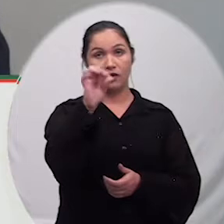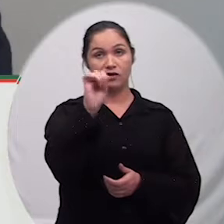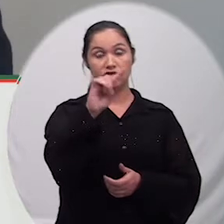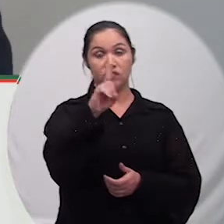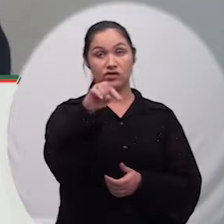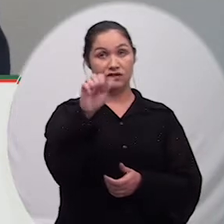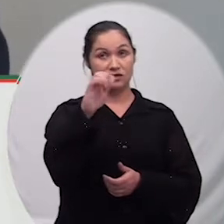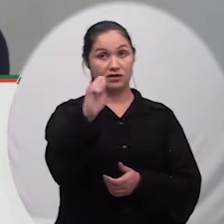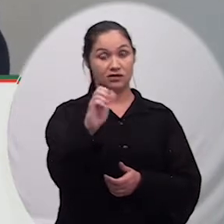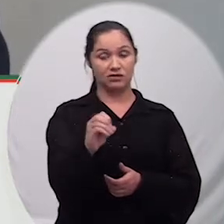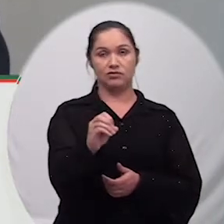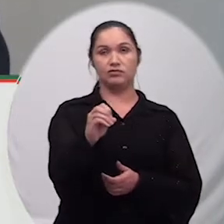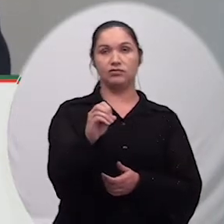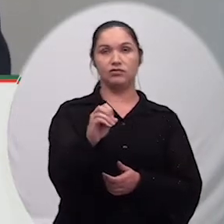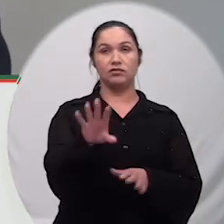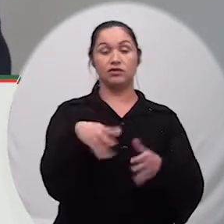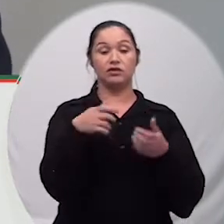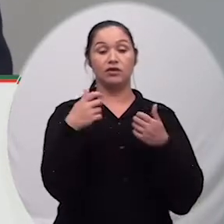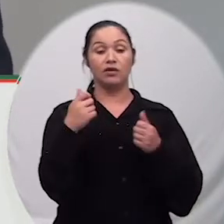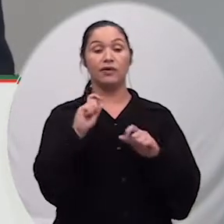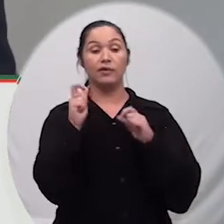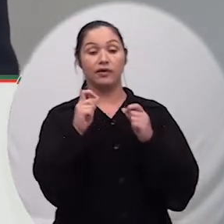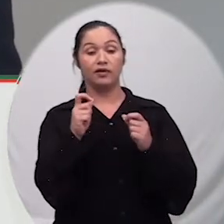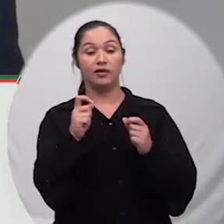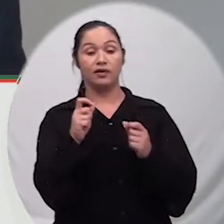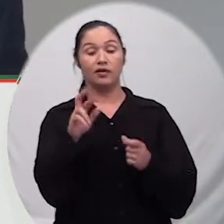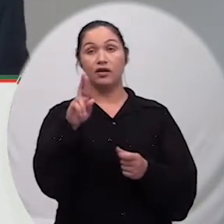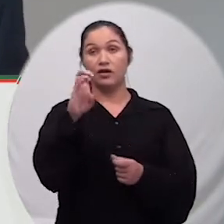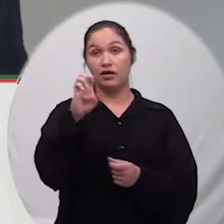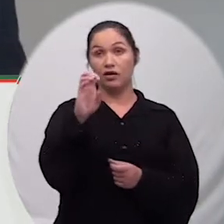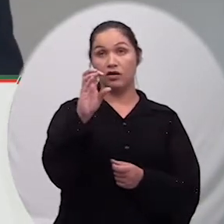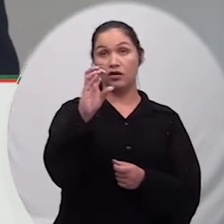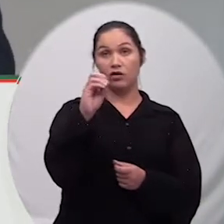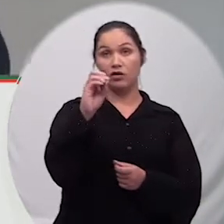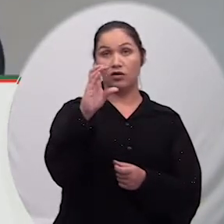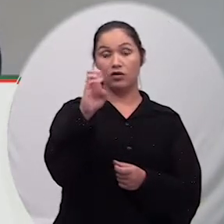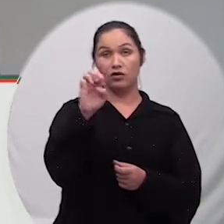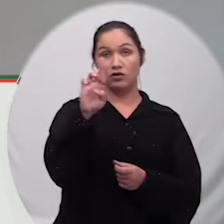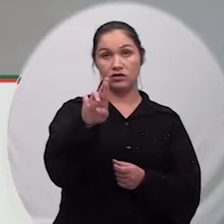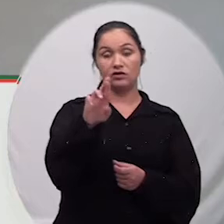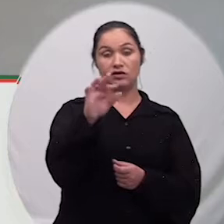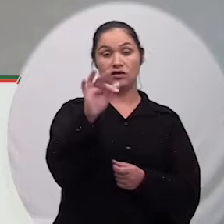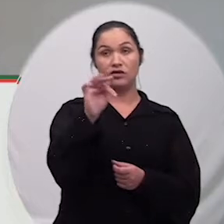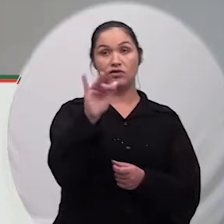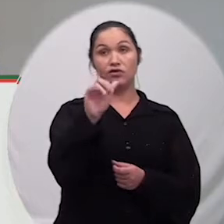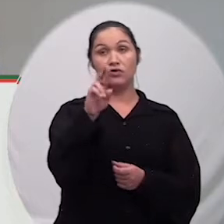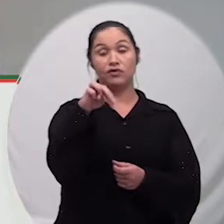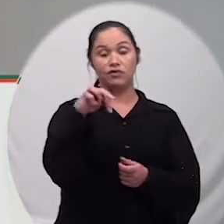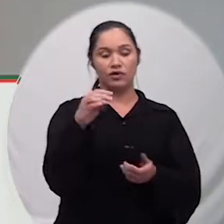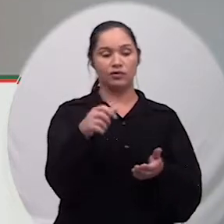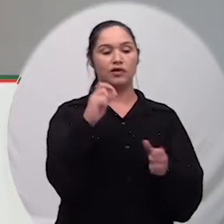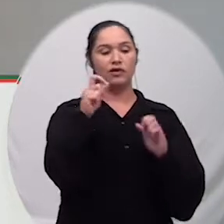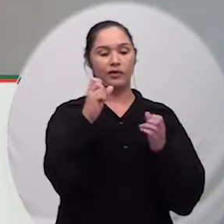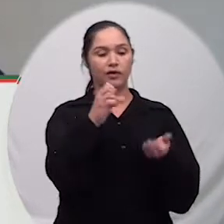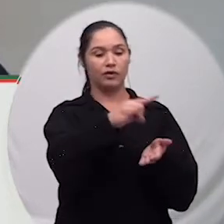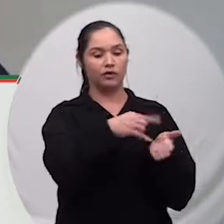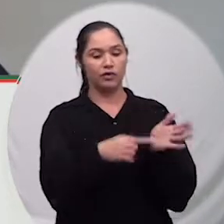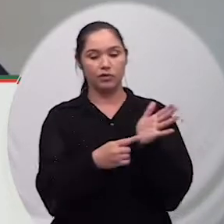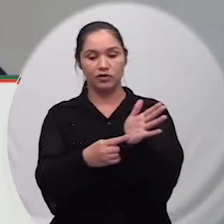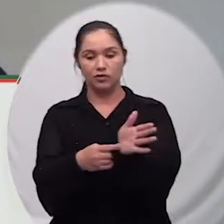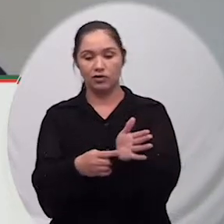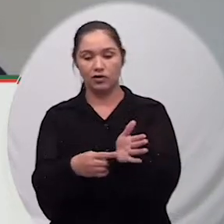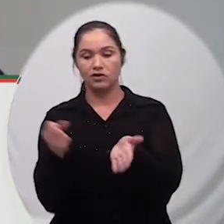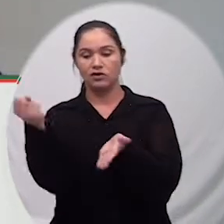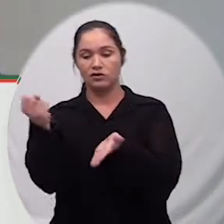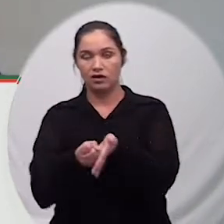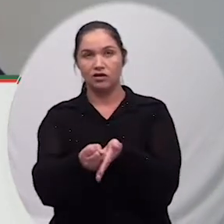né, reconhecimento de firma, devendo o agente administrativo confrontando a assinatura constante em documentos identificados. É o fato aquele, que